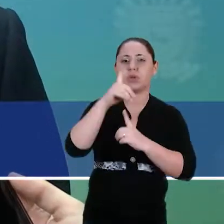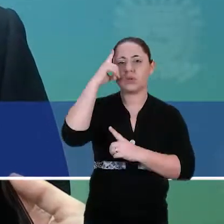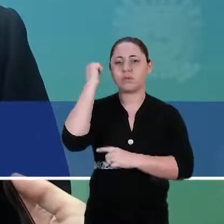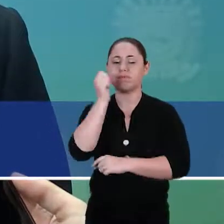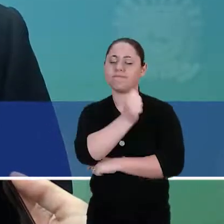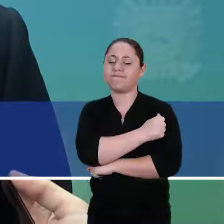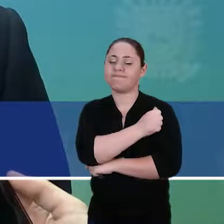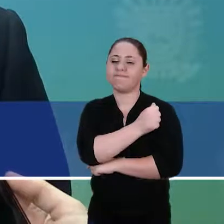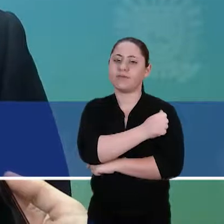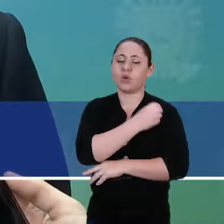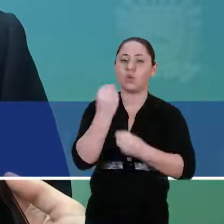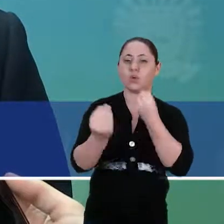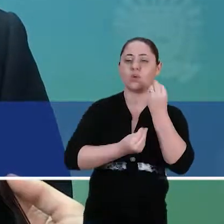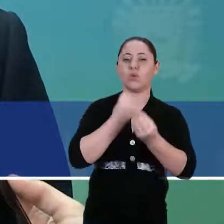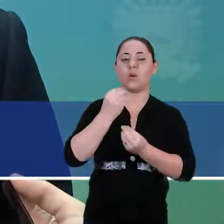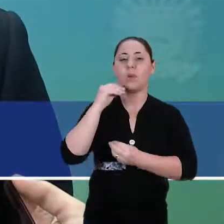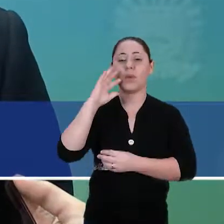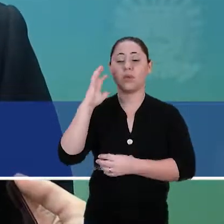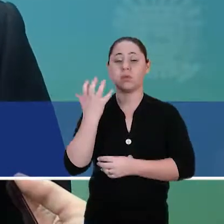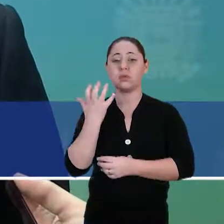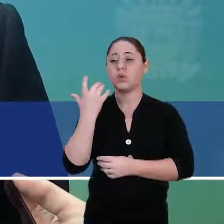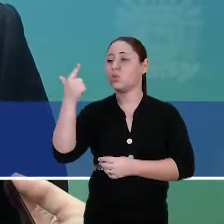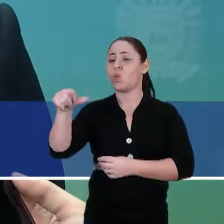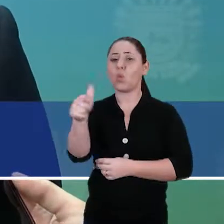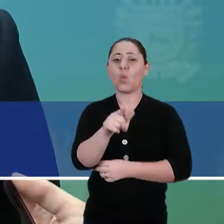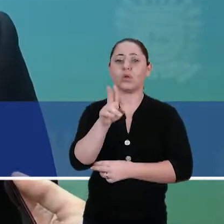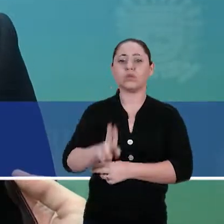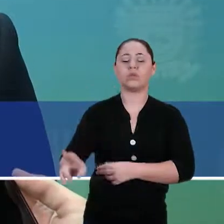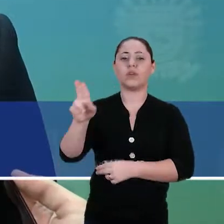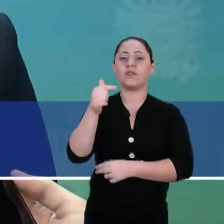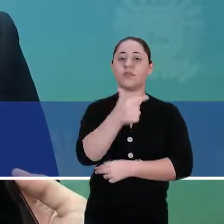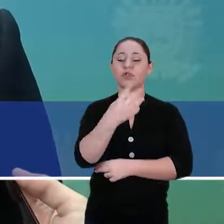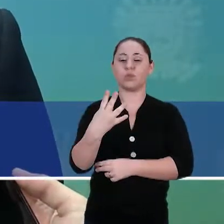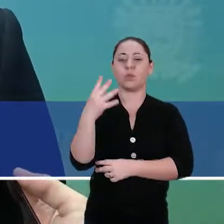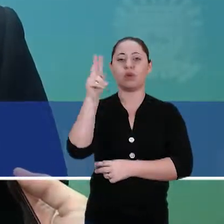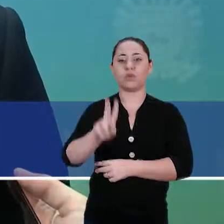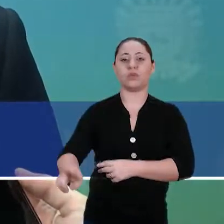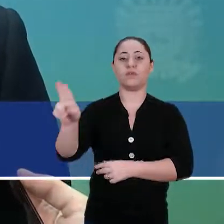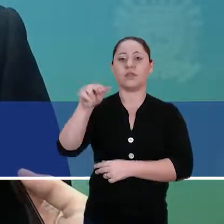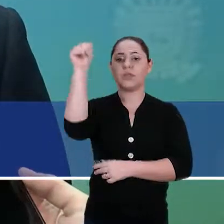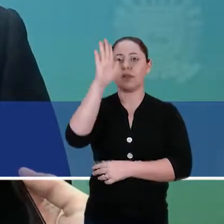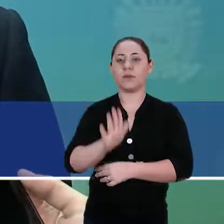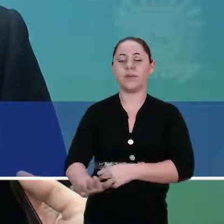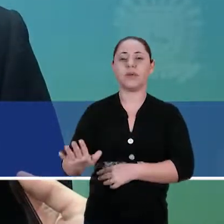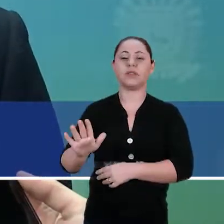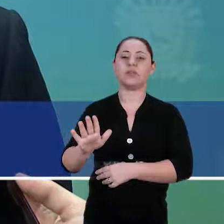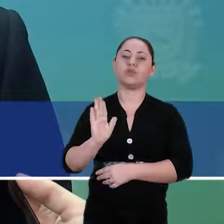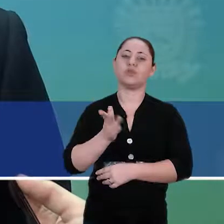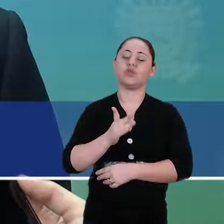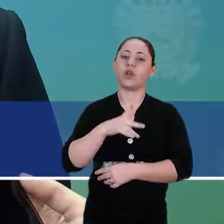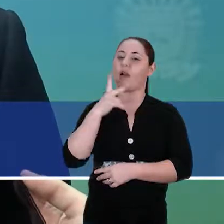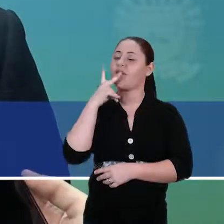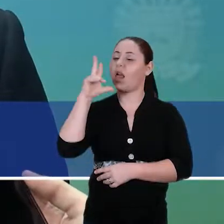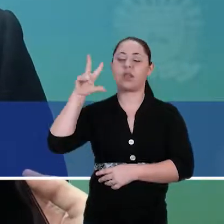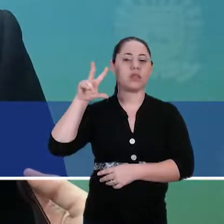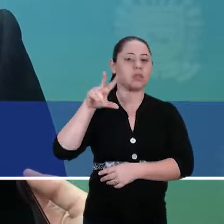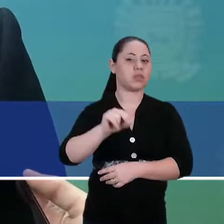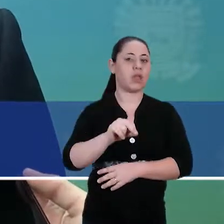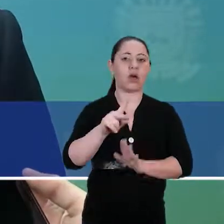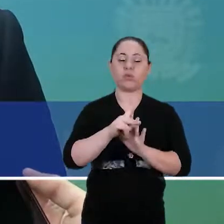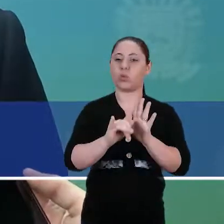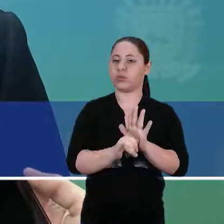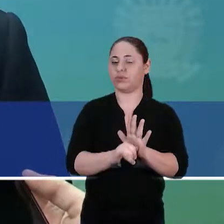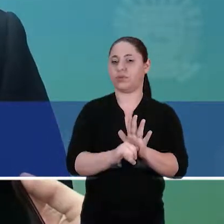a comunidade acadêmica, assim como aconteceu em outras universidades. 24 universidades do Brasil já